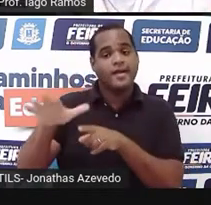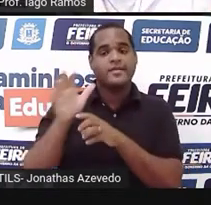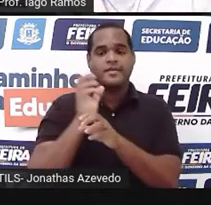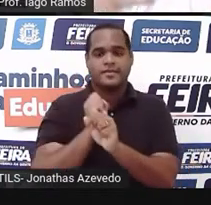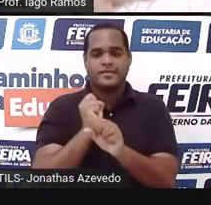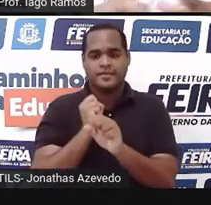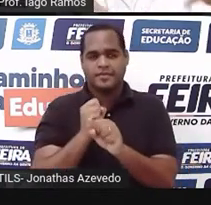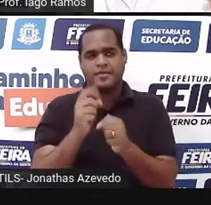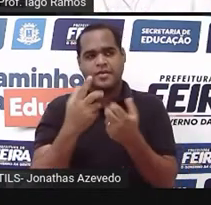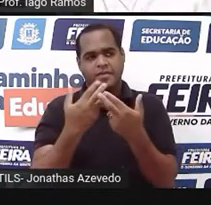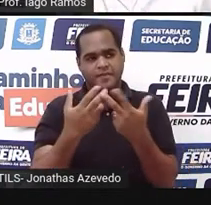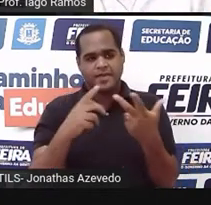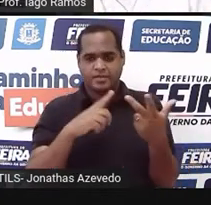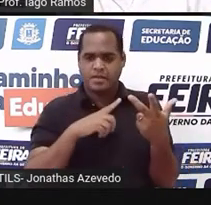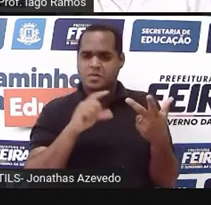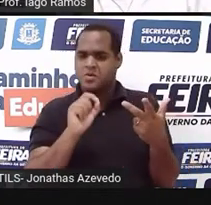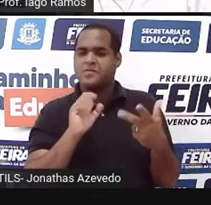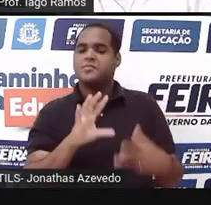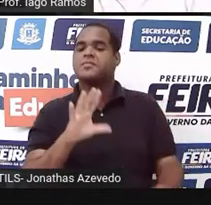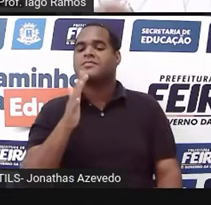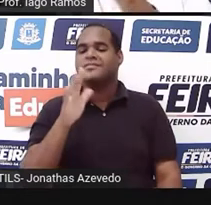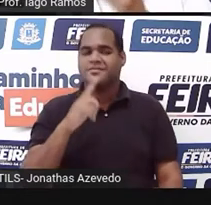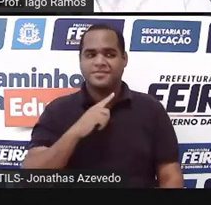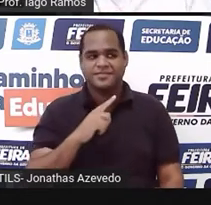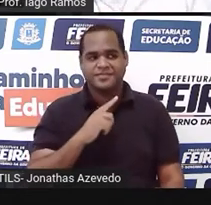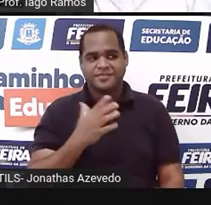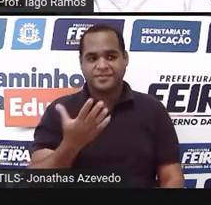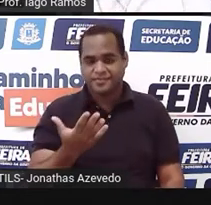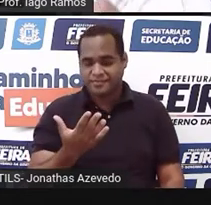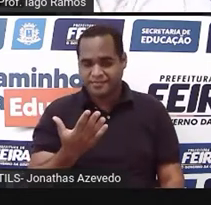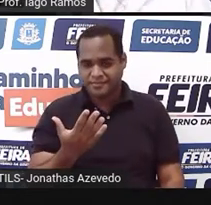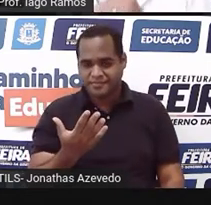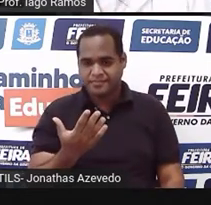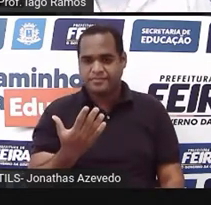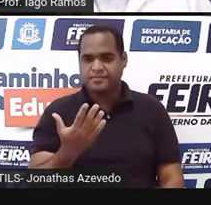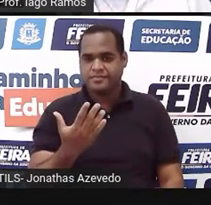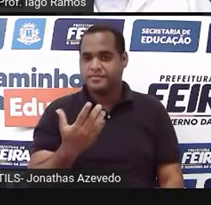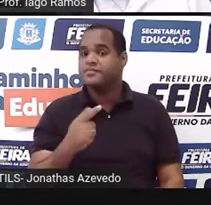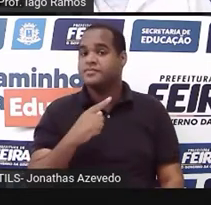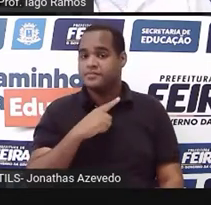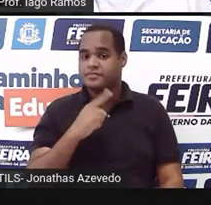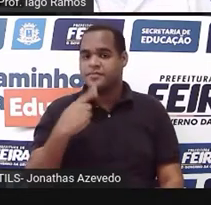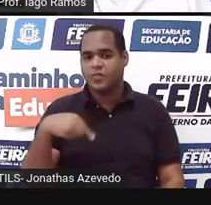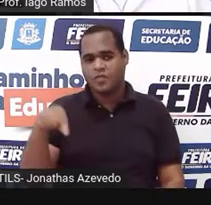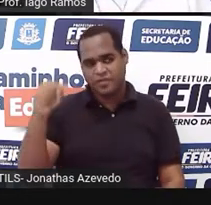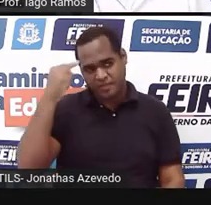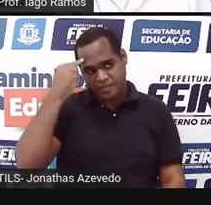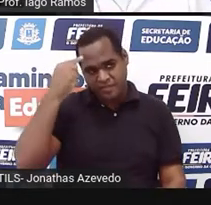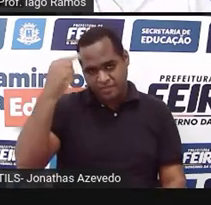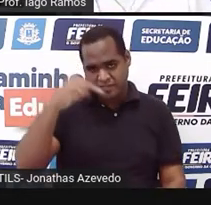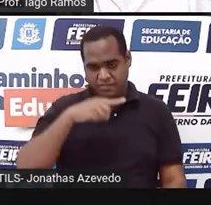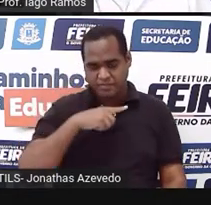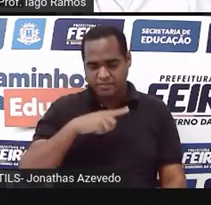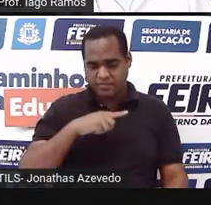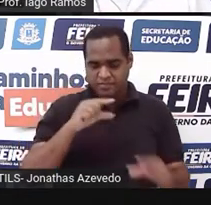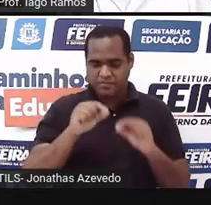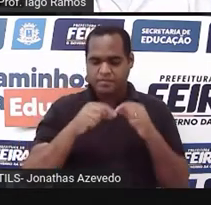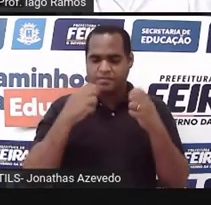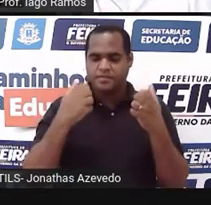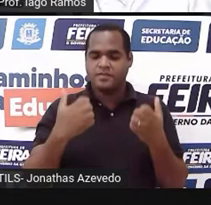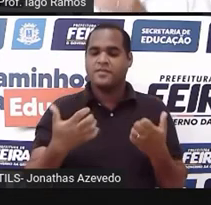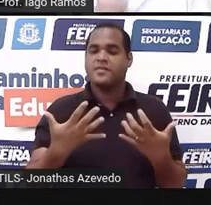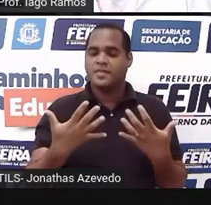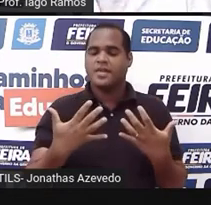daquele polígono acontece daquela fórmula então nessa aula a gente vai usar a mesma ideia né gente vai usar